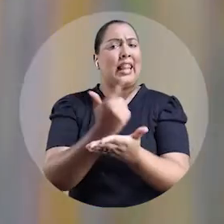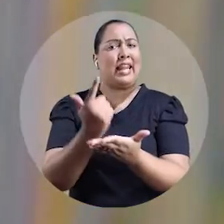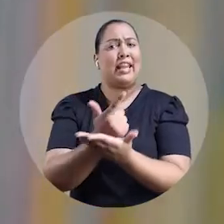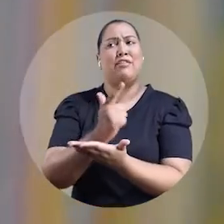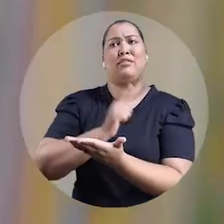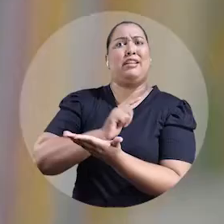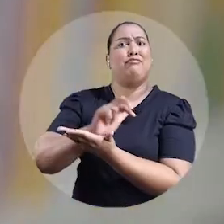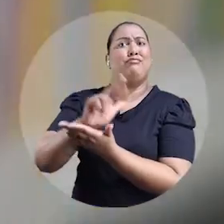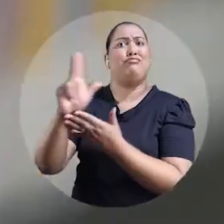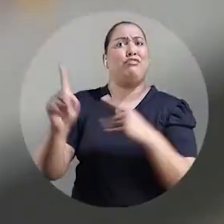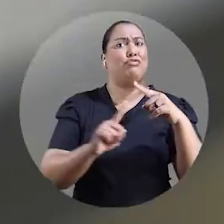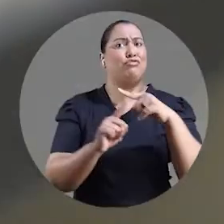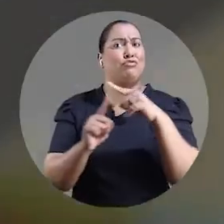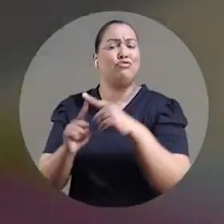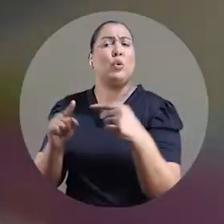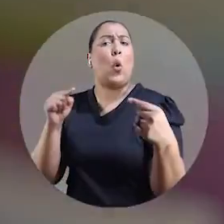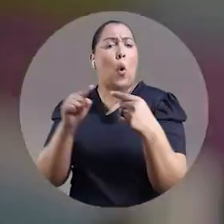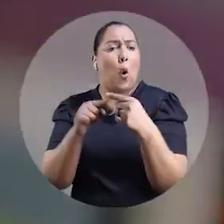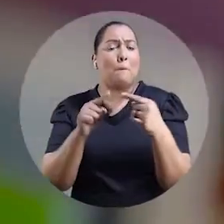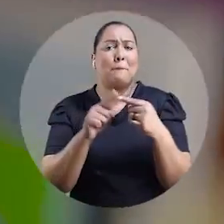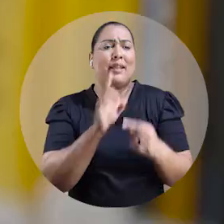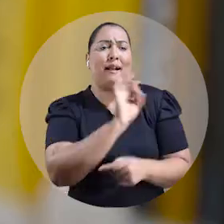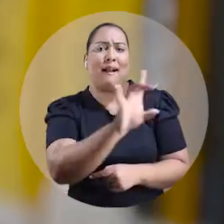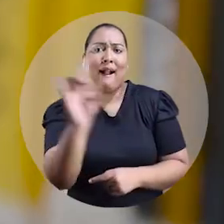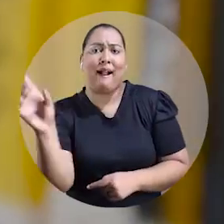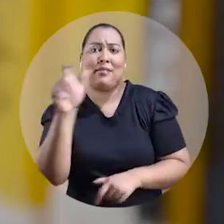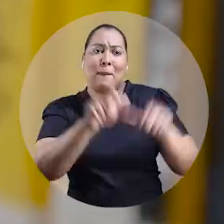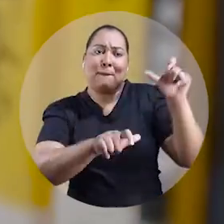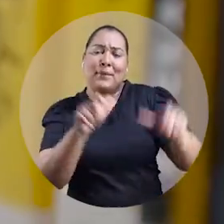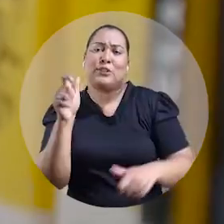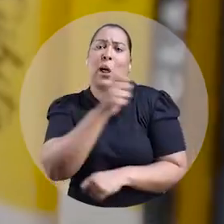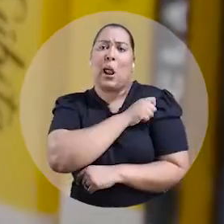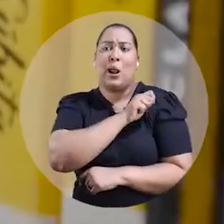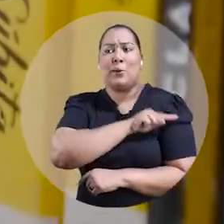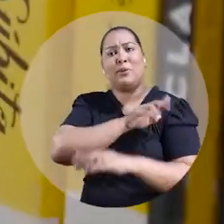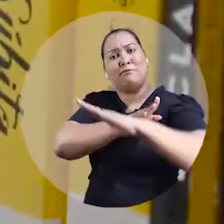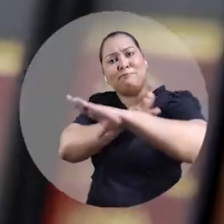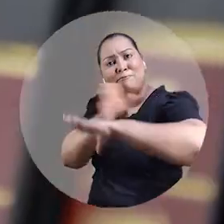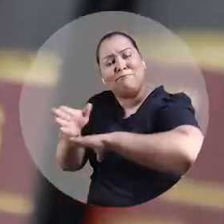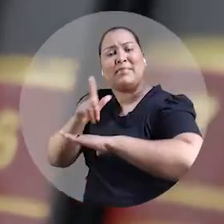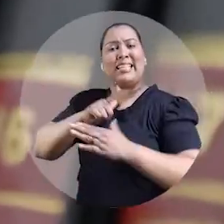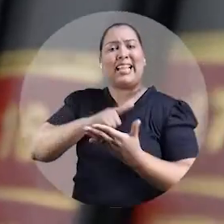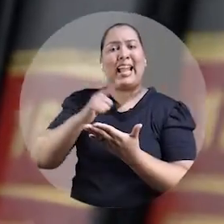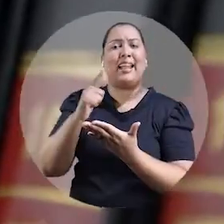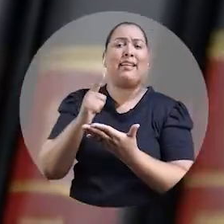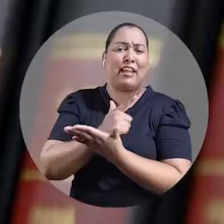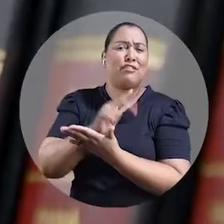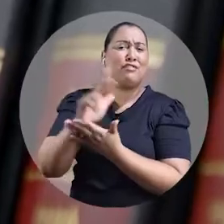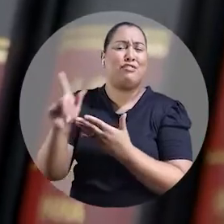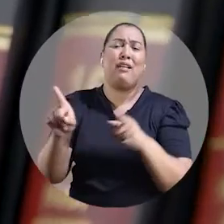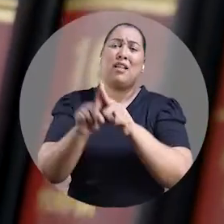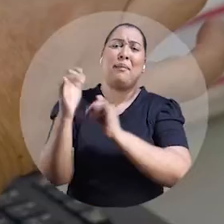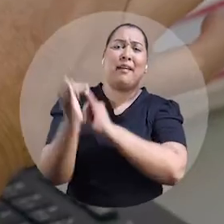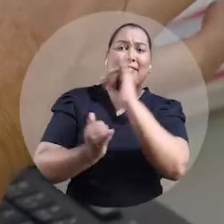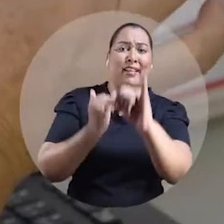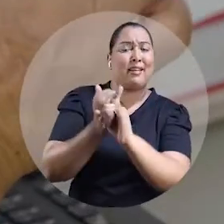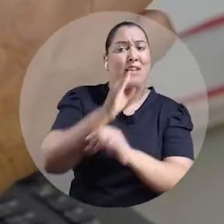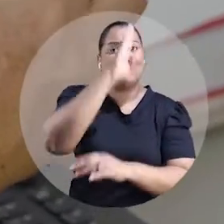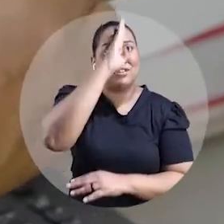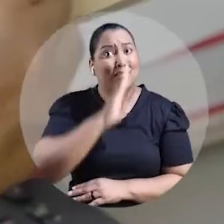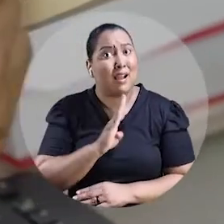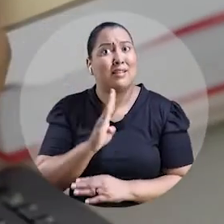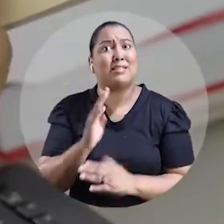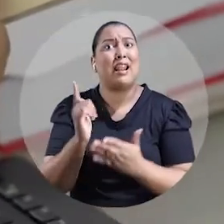da biblioteca é diversificado para atender às necessidades dos alunos que frequentam o espaço, que conta com internet gratuita e